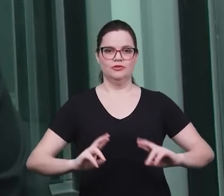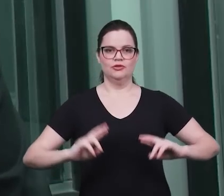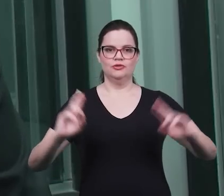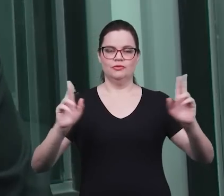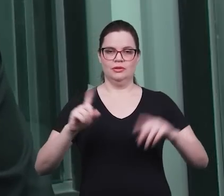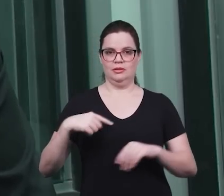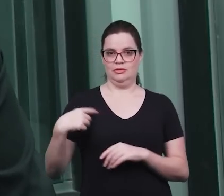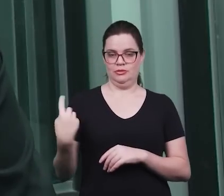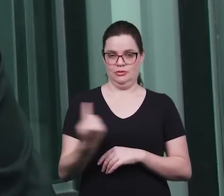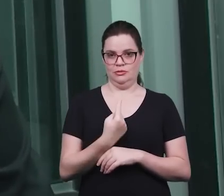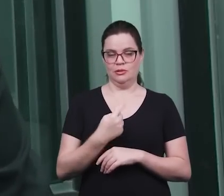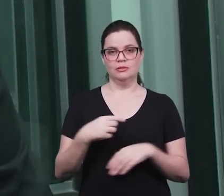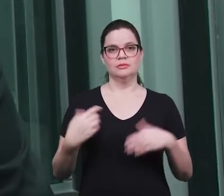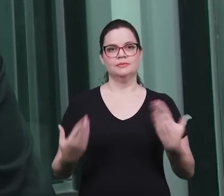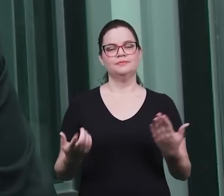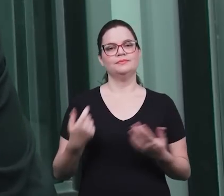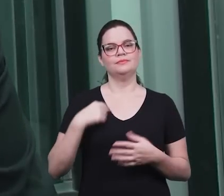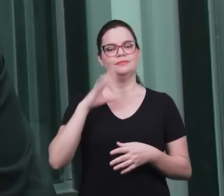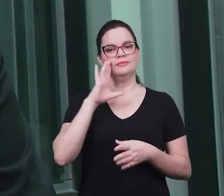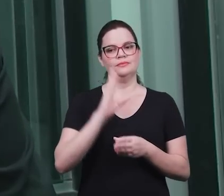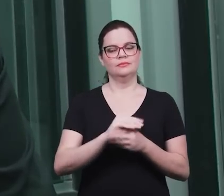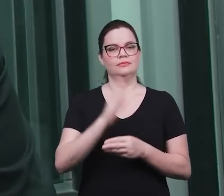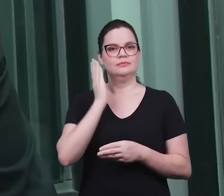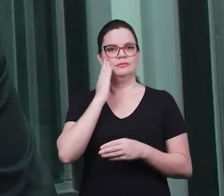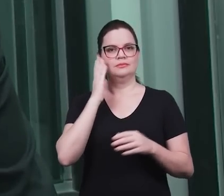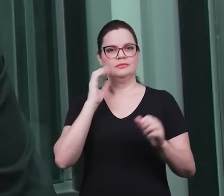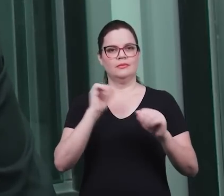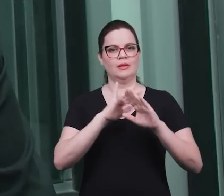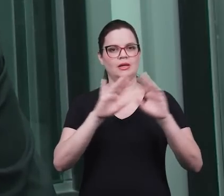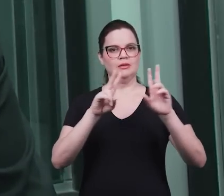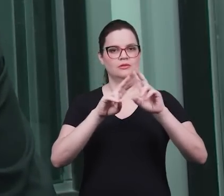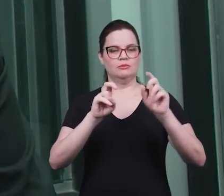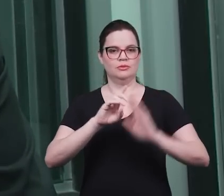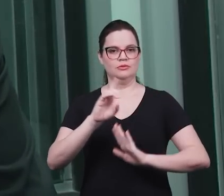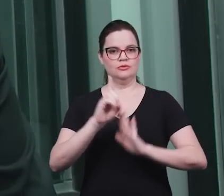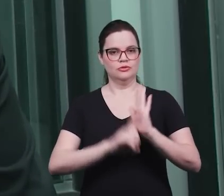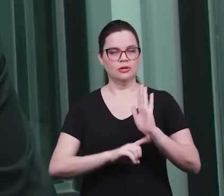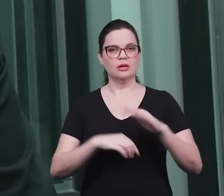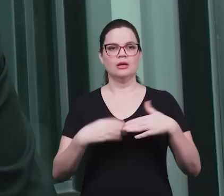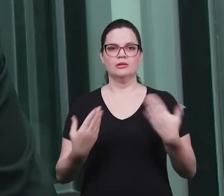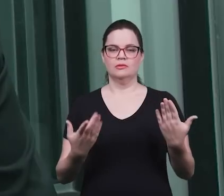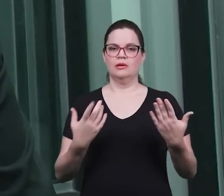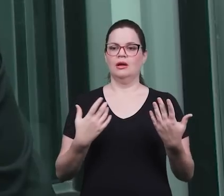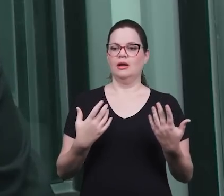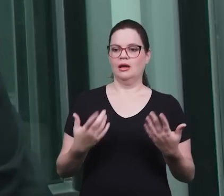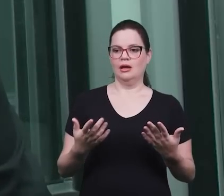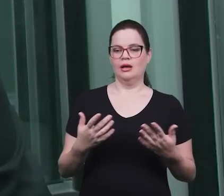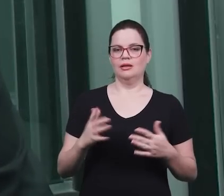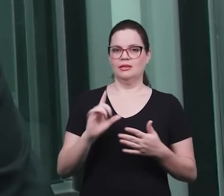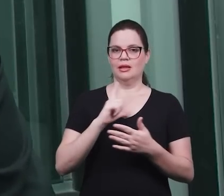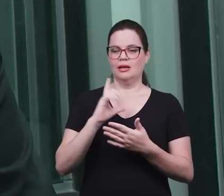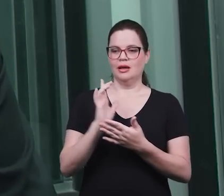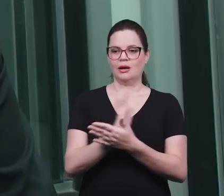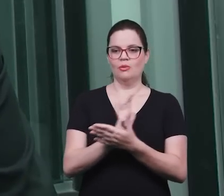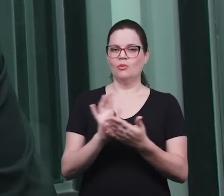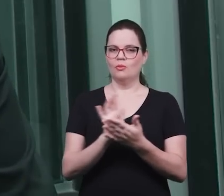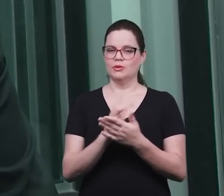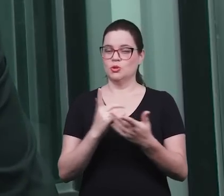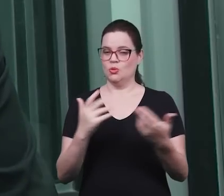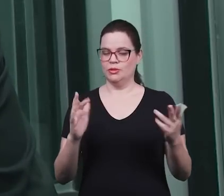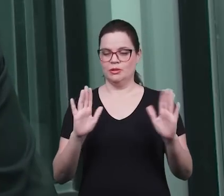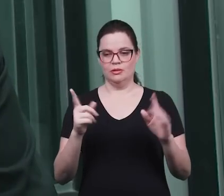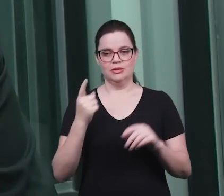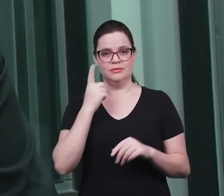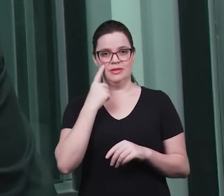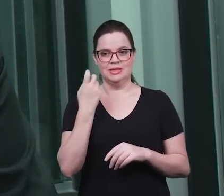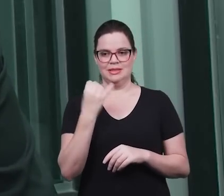E nessa forma dele compreender o direito, ele é muito restritivo, ou seja, se a pessoa analisar